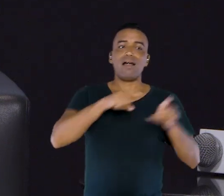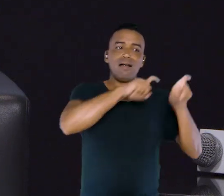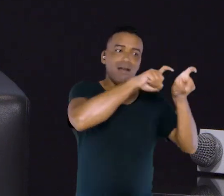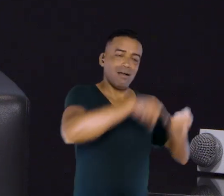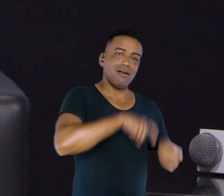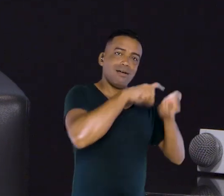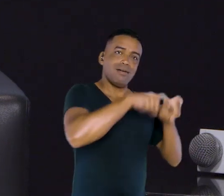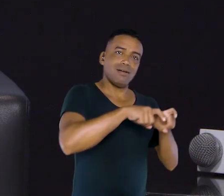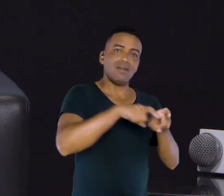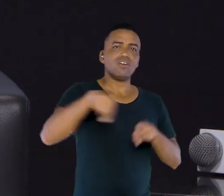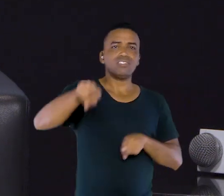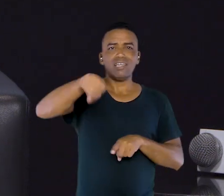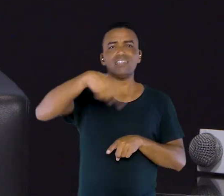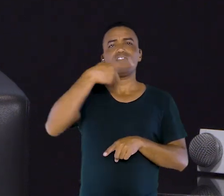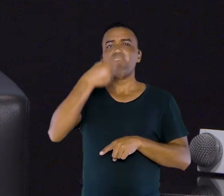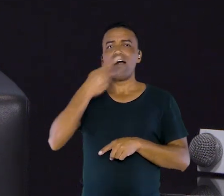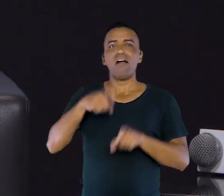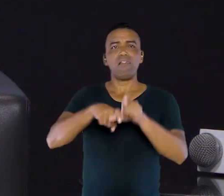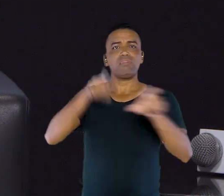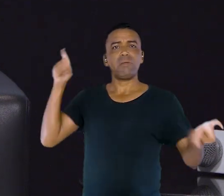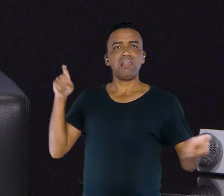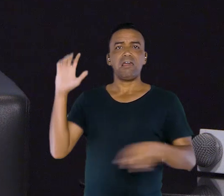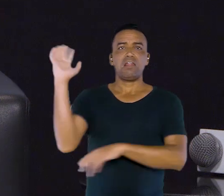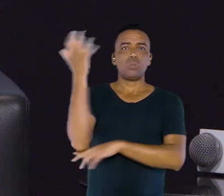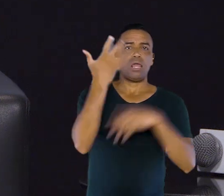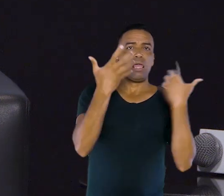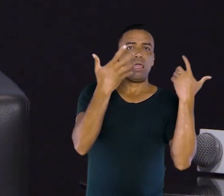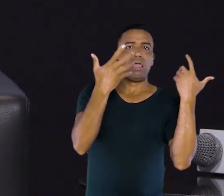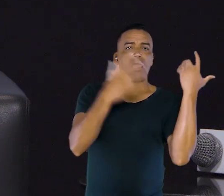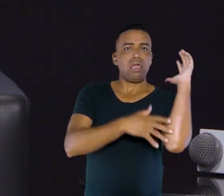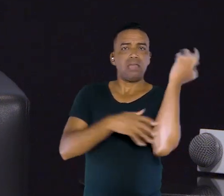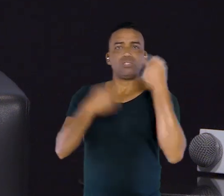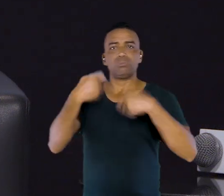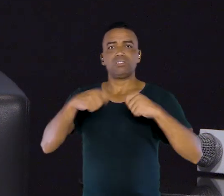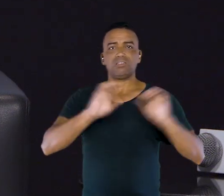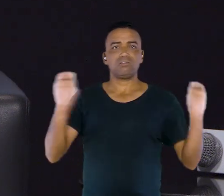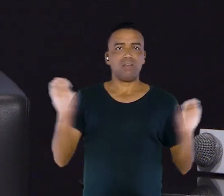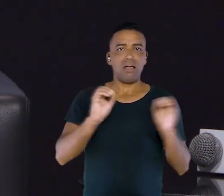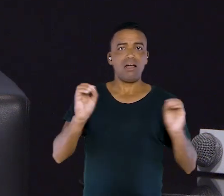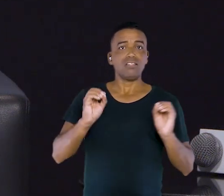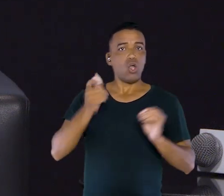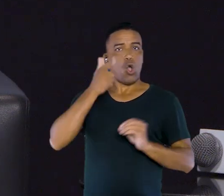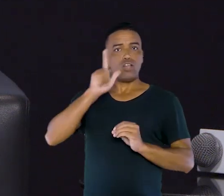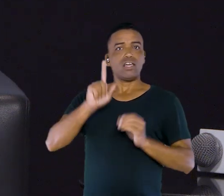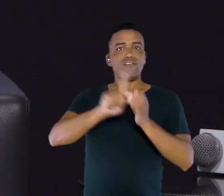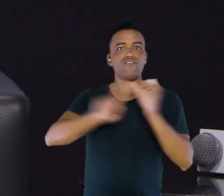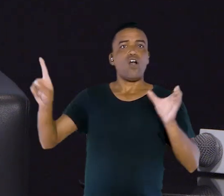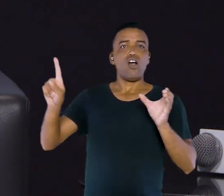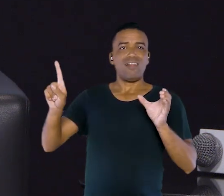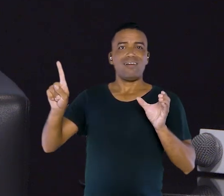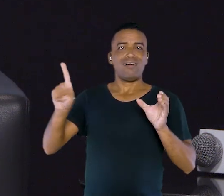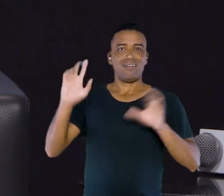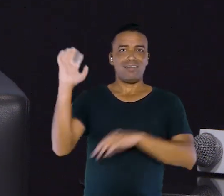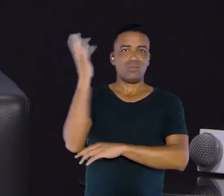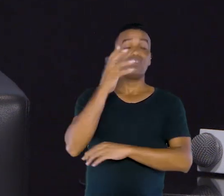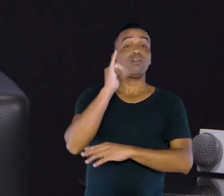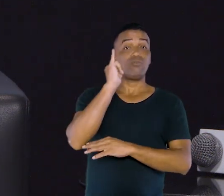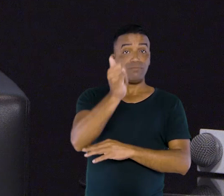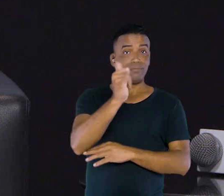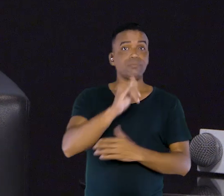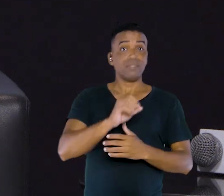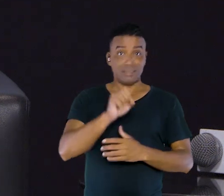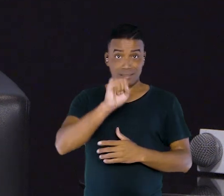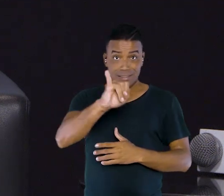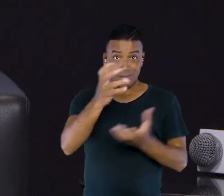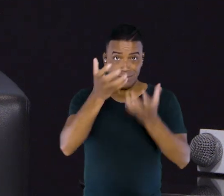de roça? Vocês dizem que são tão independentes da natureza que conseguem existir fora dela. Mas aí eu